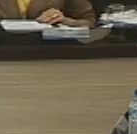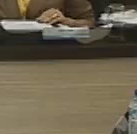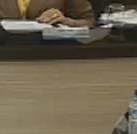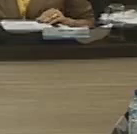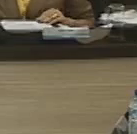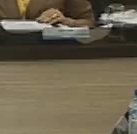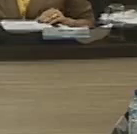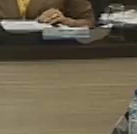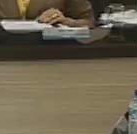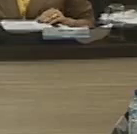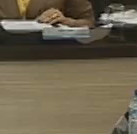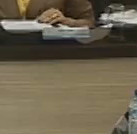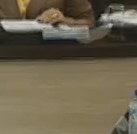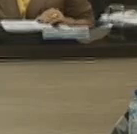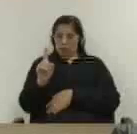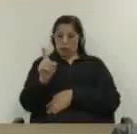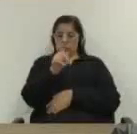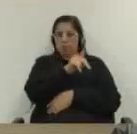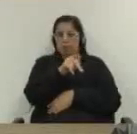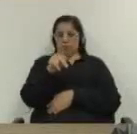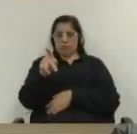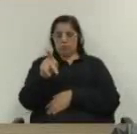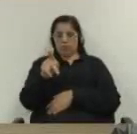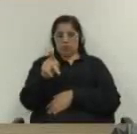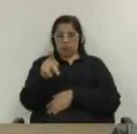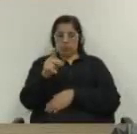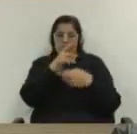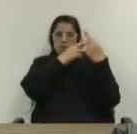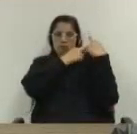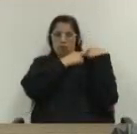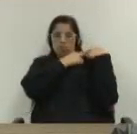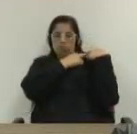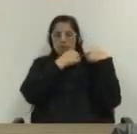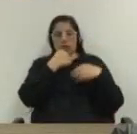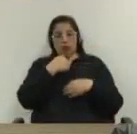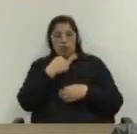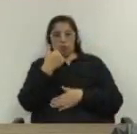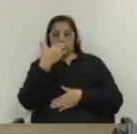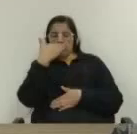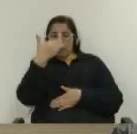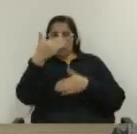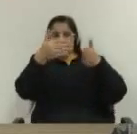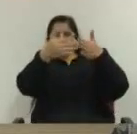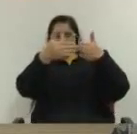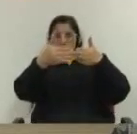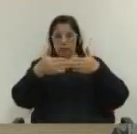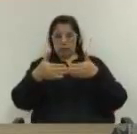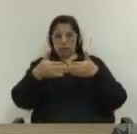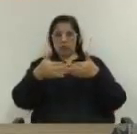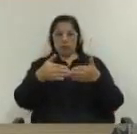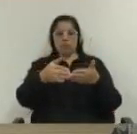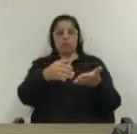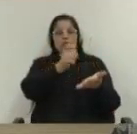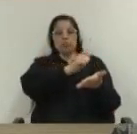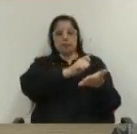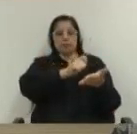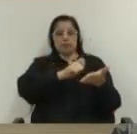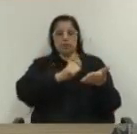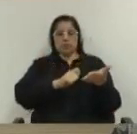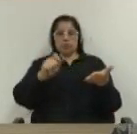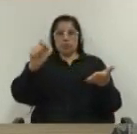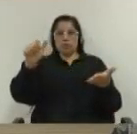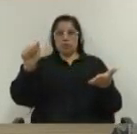mesa. Então, eu peço que na ata de hoje conste que vá